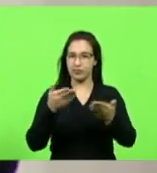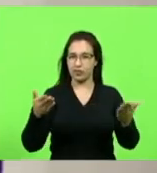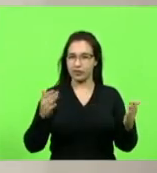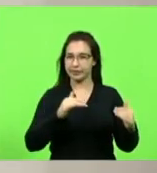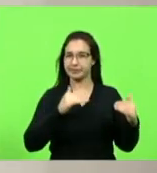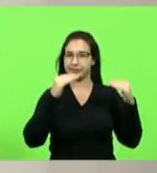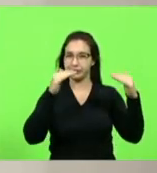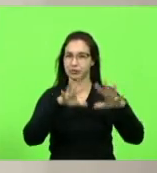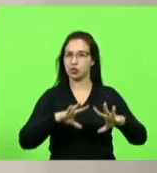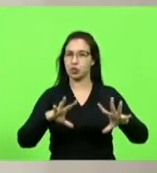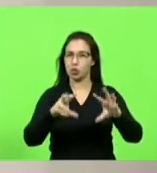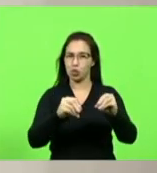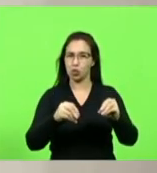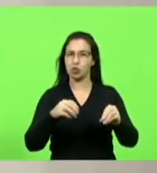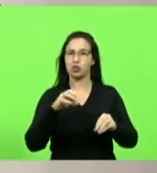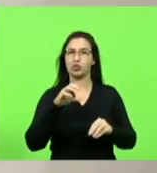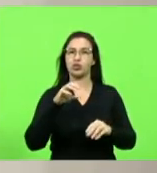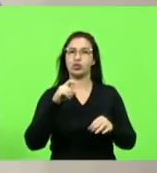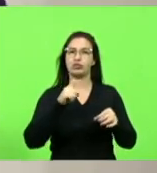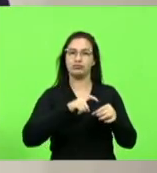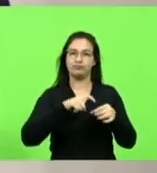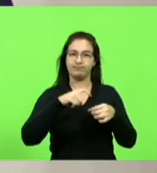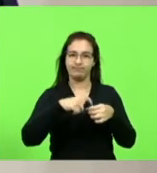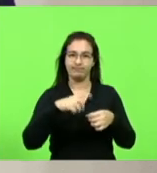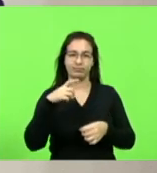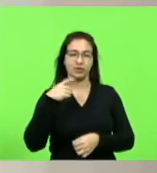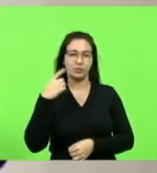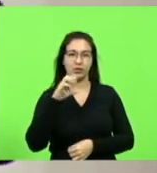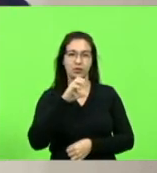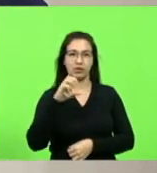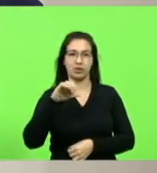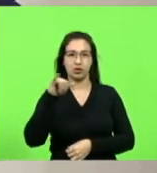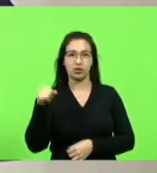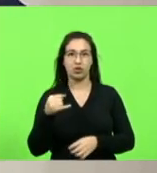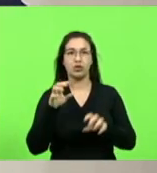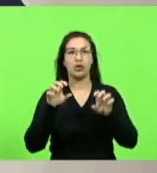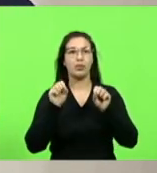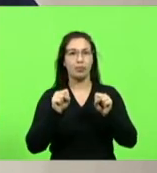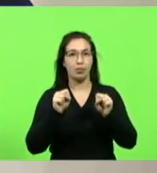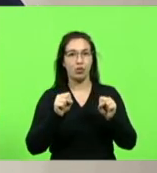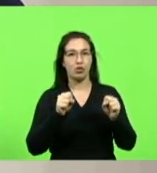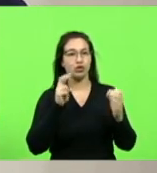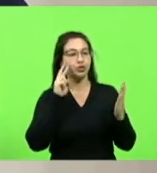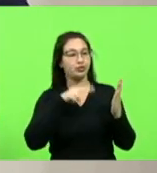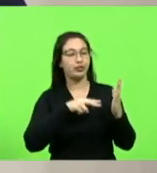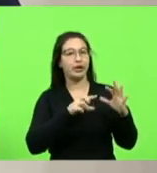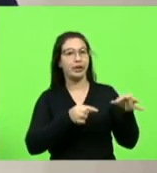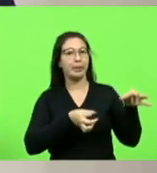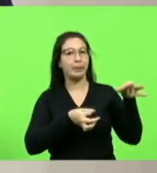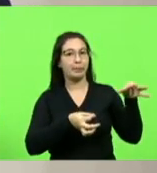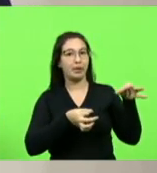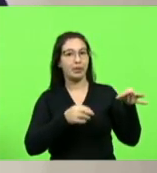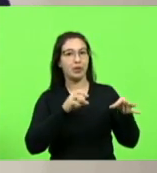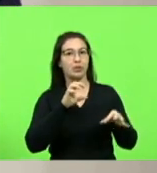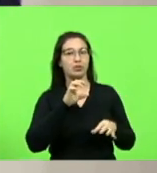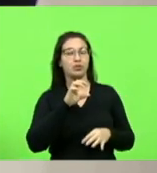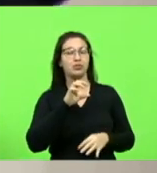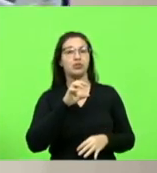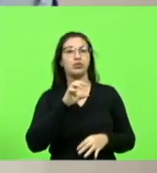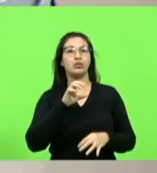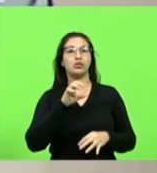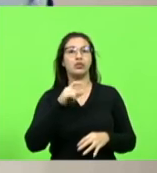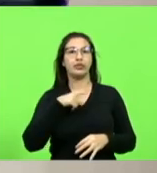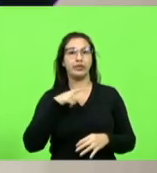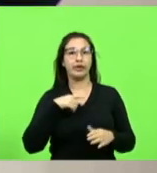demais deputados da CCJ, pode levantar esse regimento interno e falar: ah, eu tenho direito a pedir vistas por 15 dias. Mas eu quero